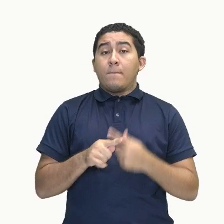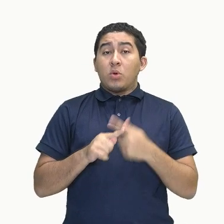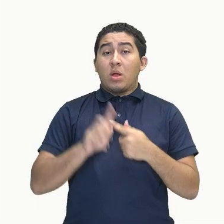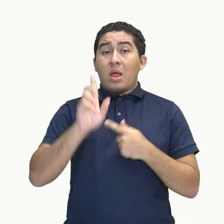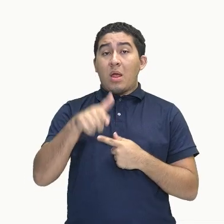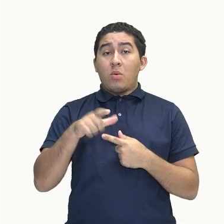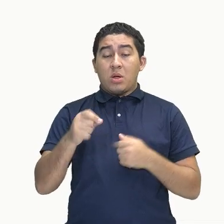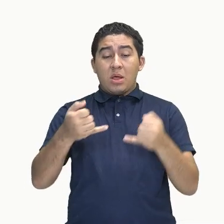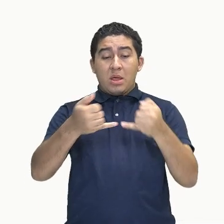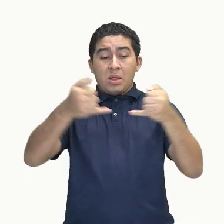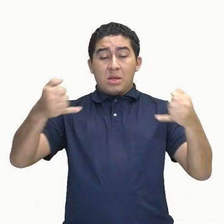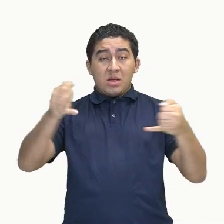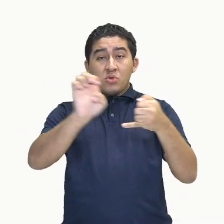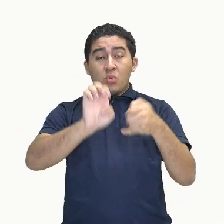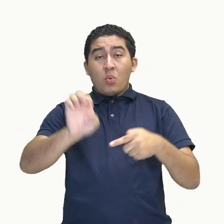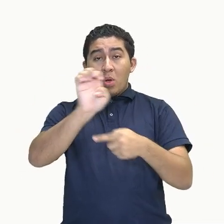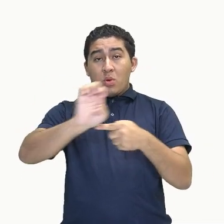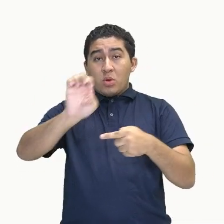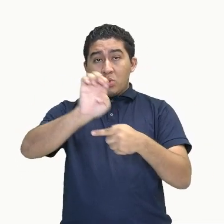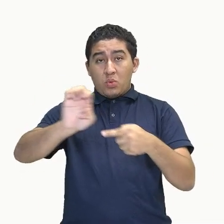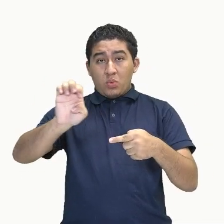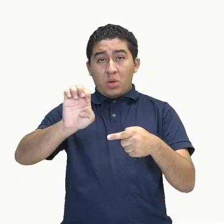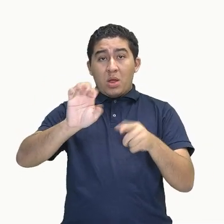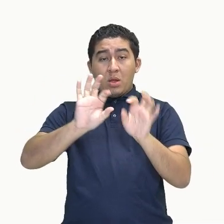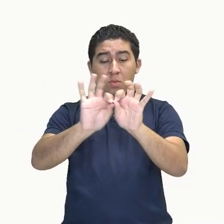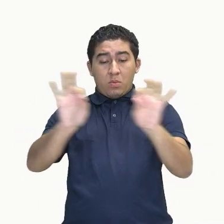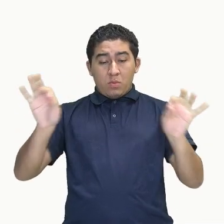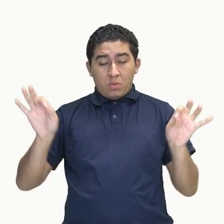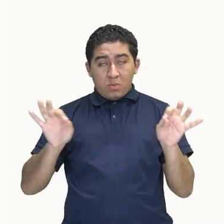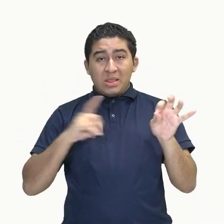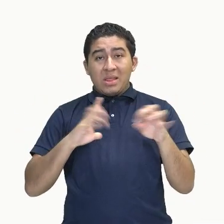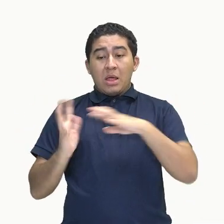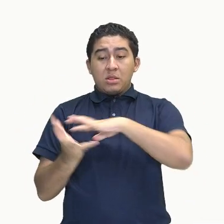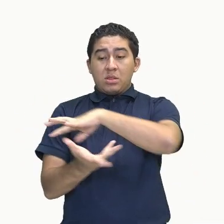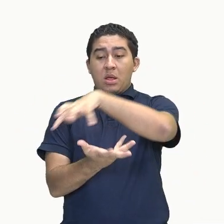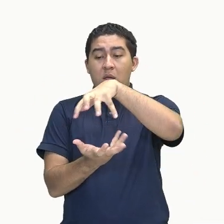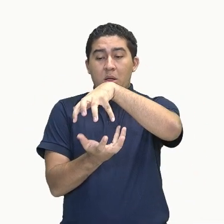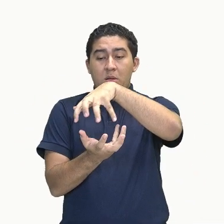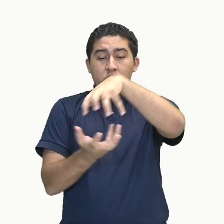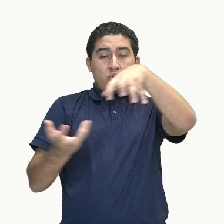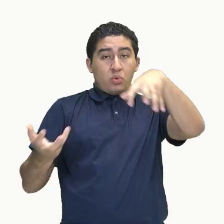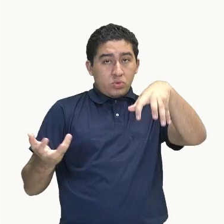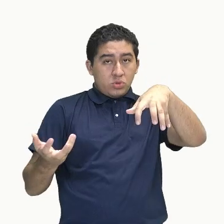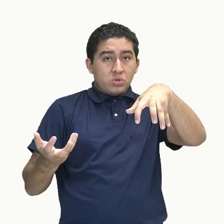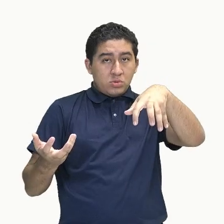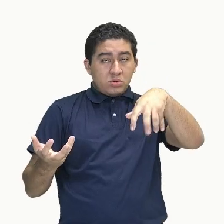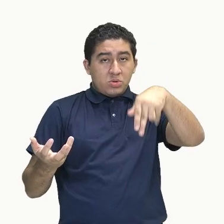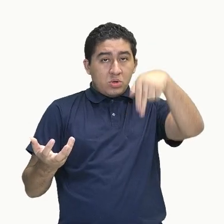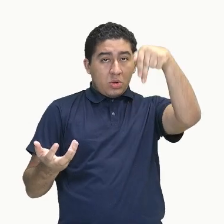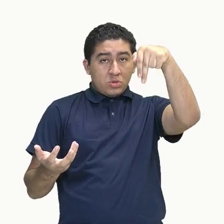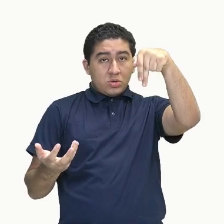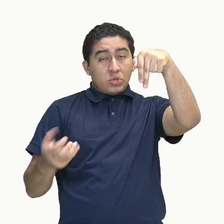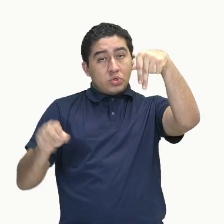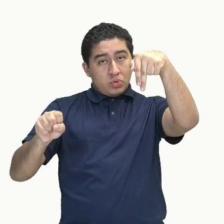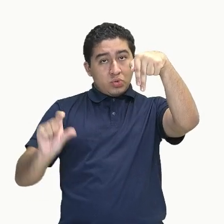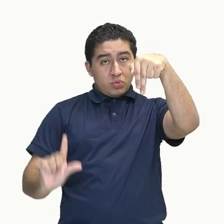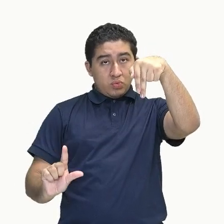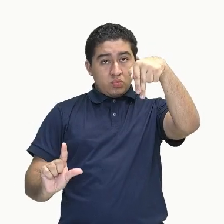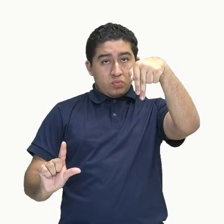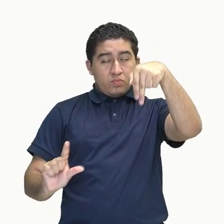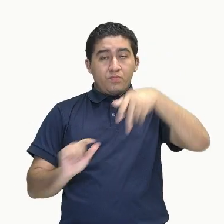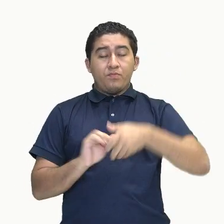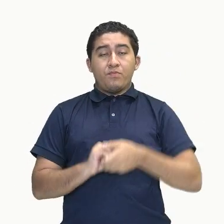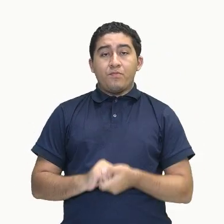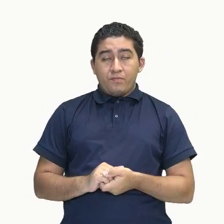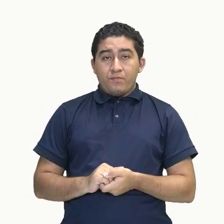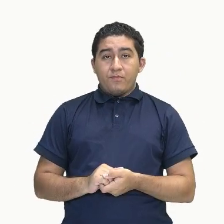falando da linha do Equador e a linha do Equador, ela divide a Terra em dois hemisférios, hemisfério norte e hemisfério